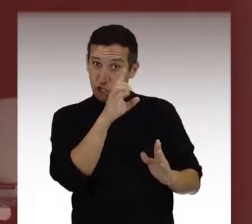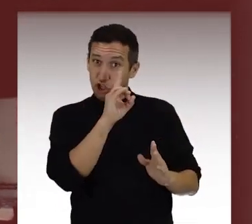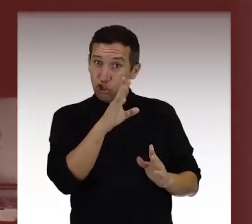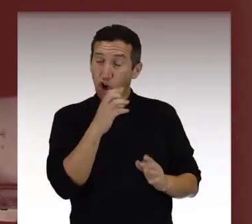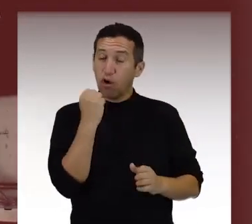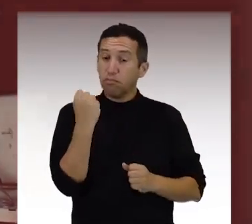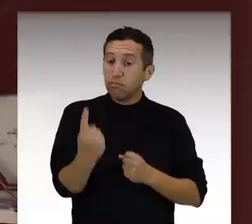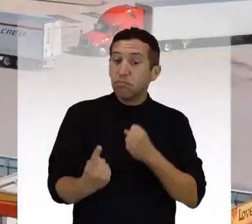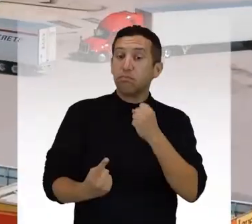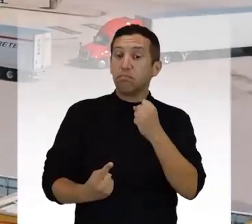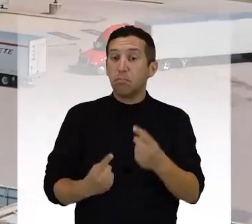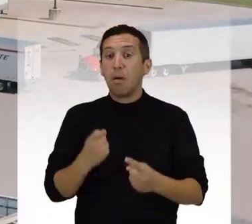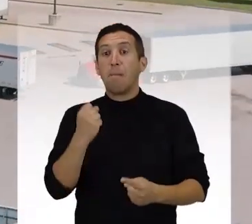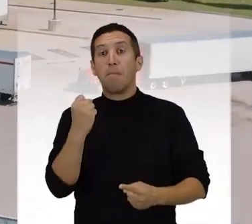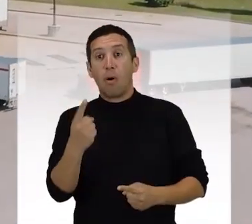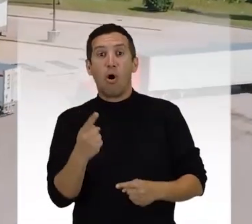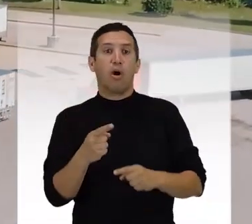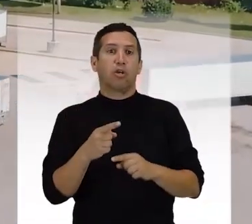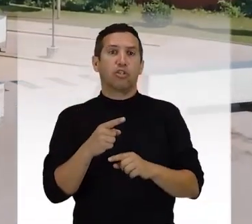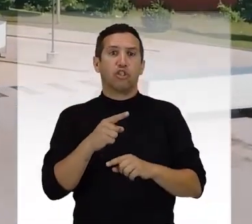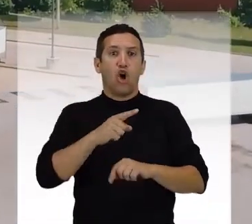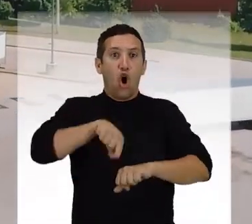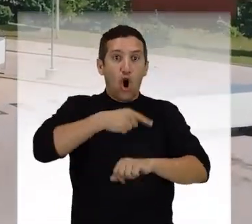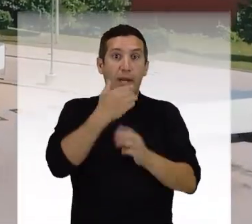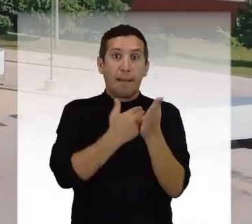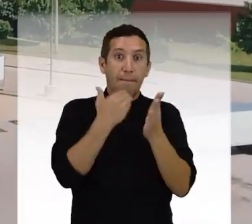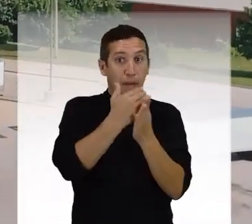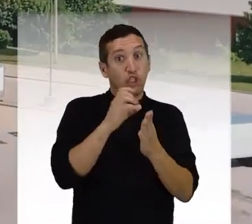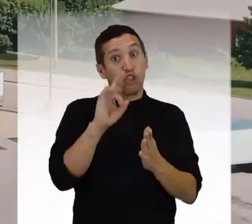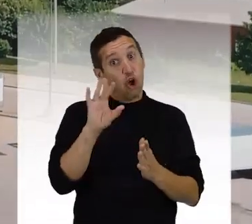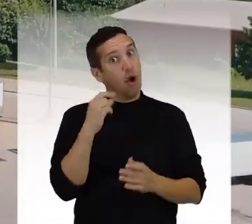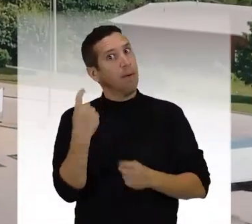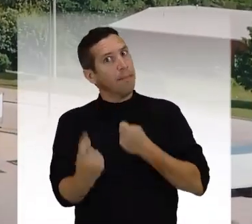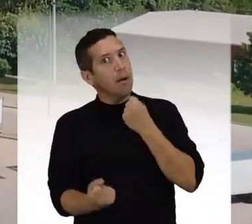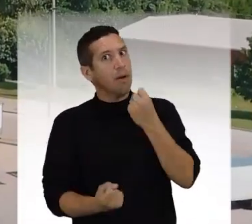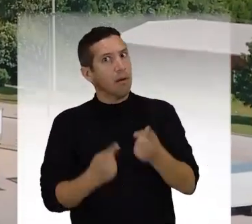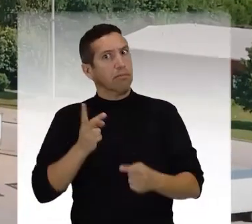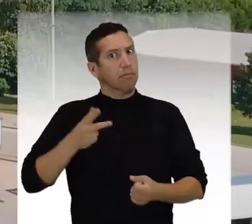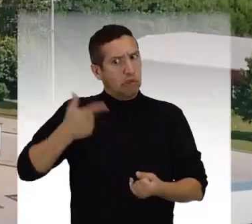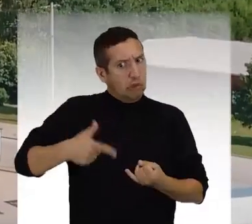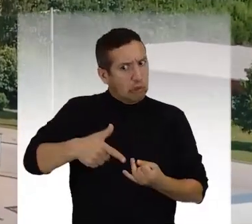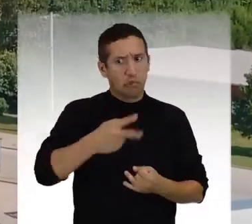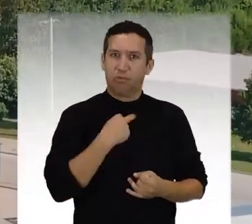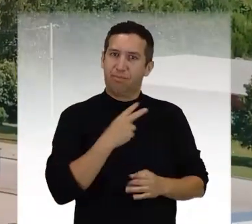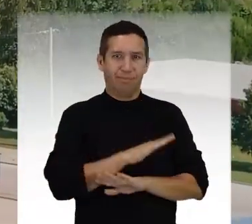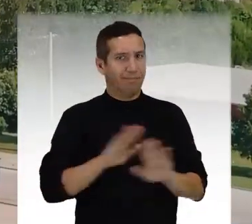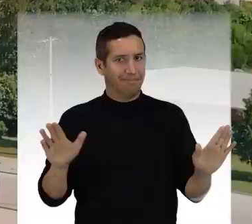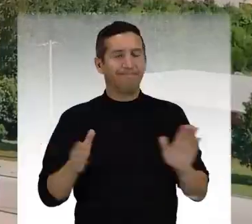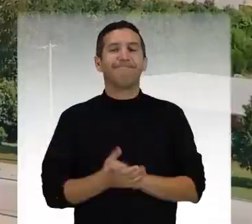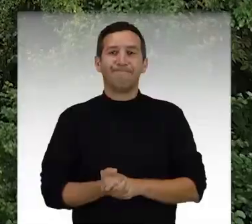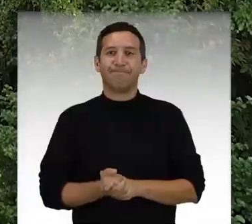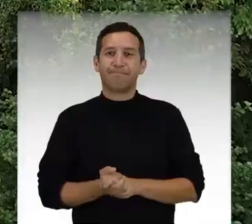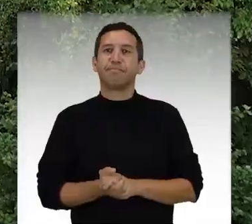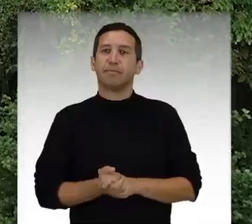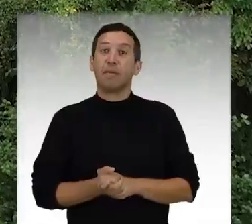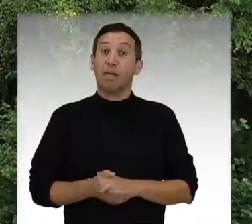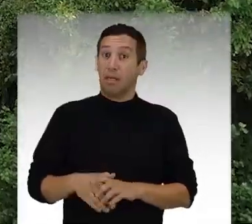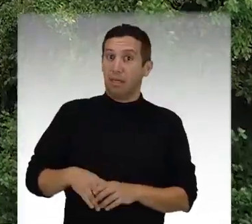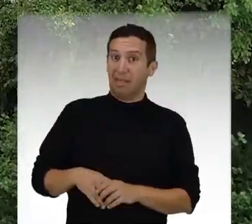preferencialmente aos domingos. O Supremo também declarou que a jornada só pode ser extrapolada esporadicamente.